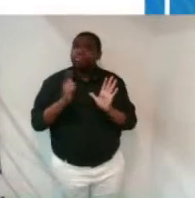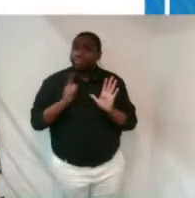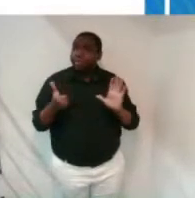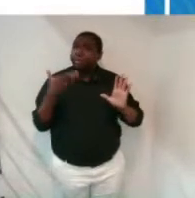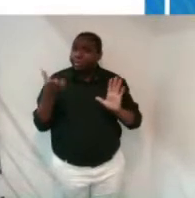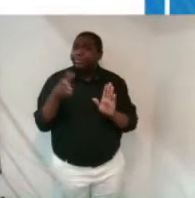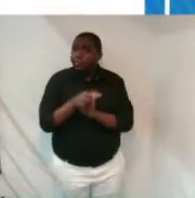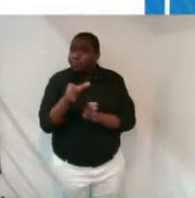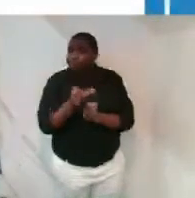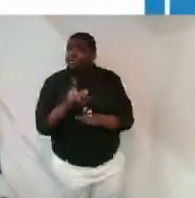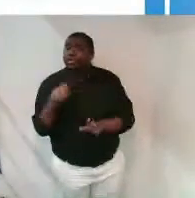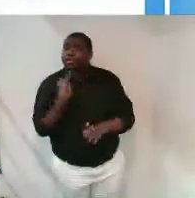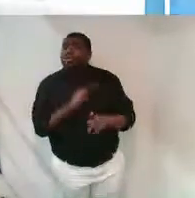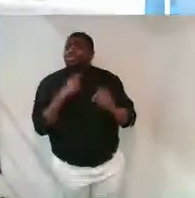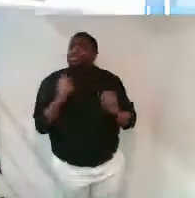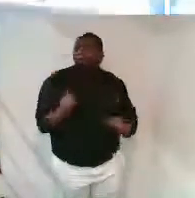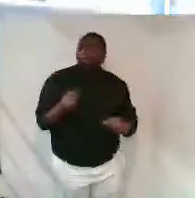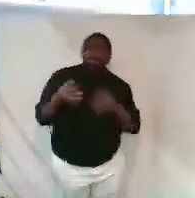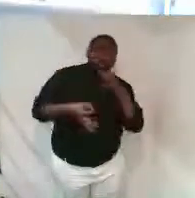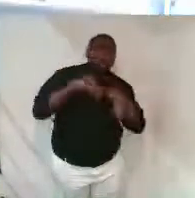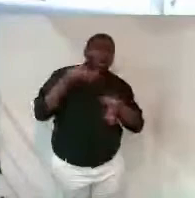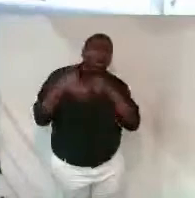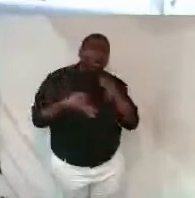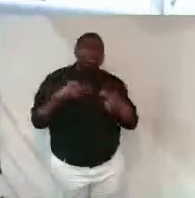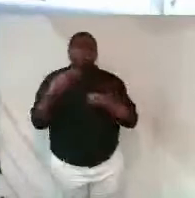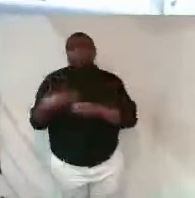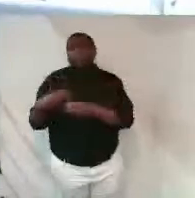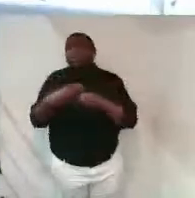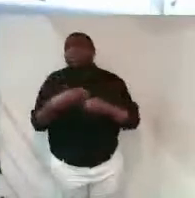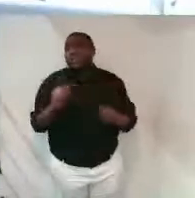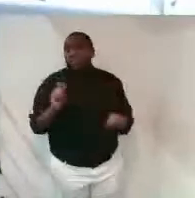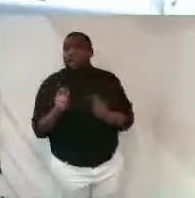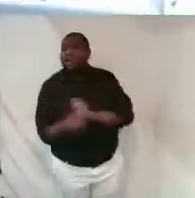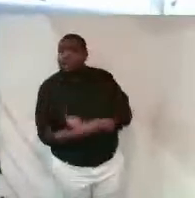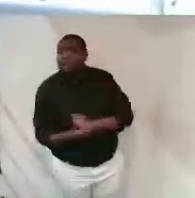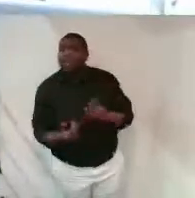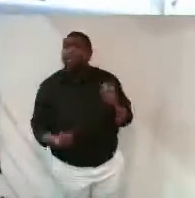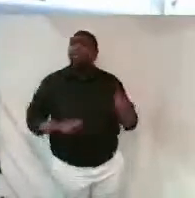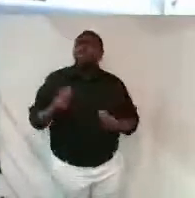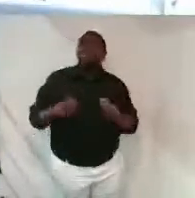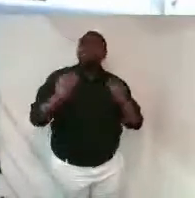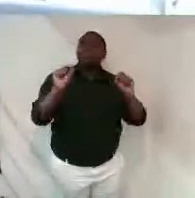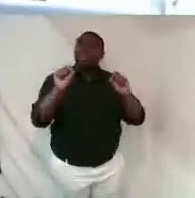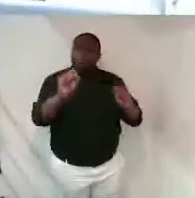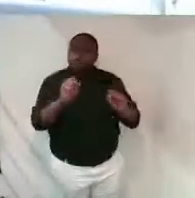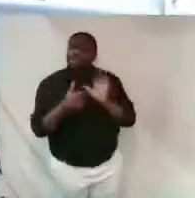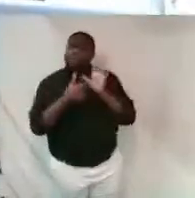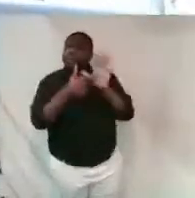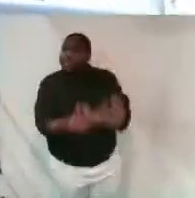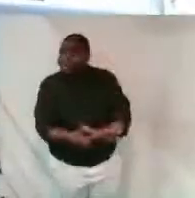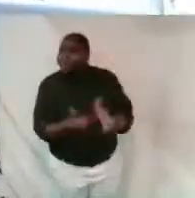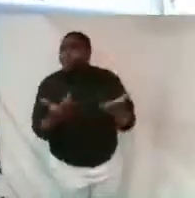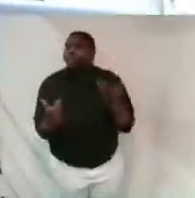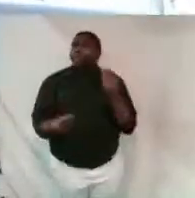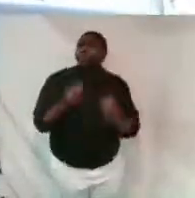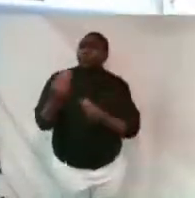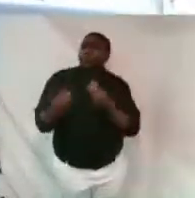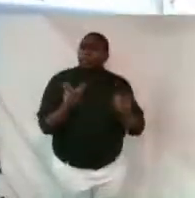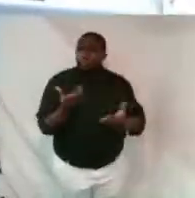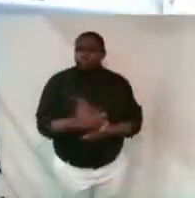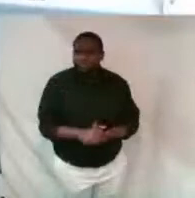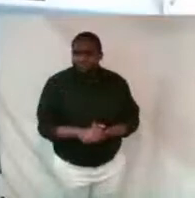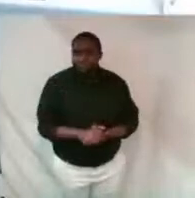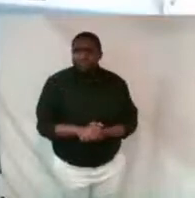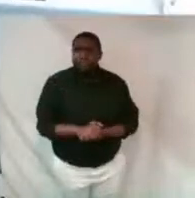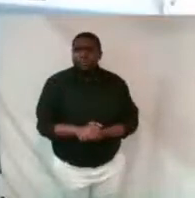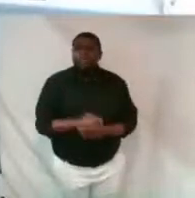gente pode exigir do município, o que a gente pode sugerir que o município implante, quais documentos que ele pode apresentar e assim por diante. E um elemento também